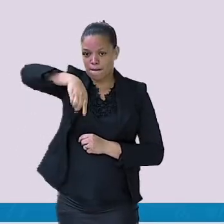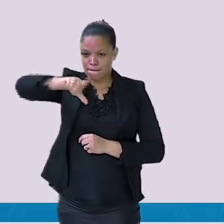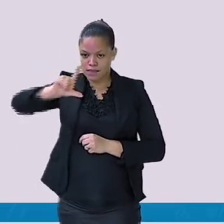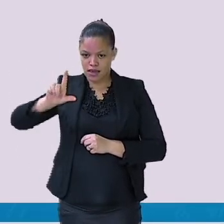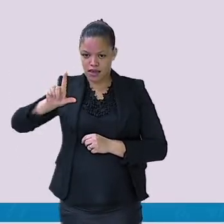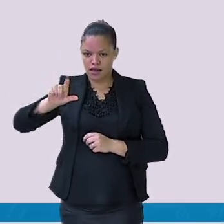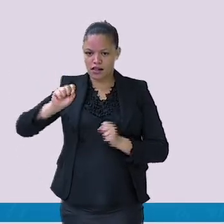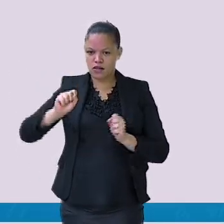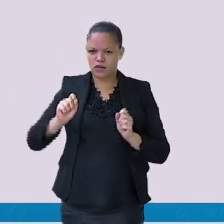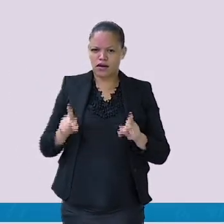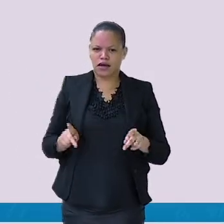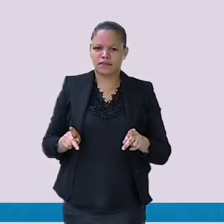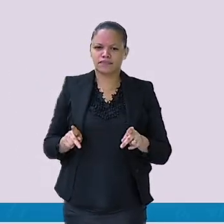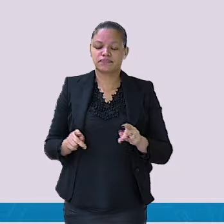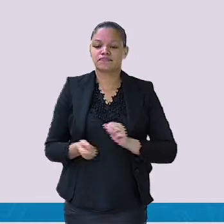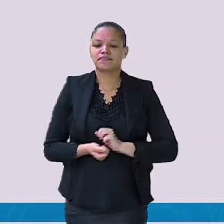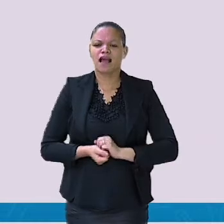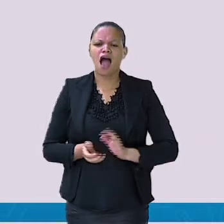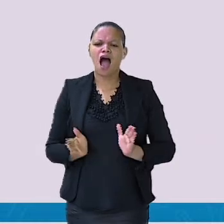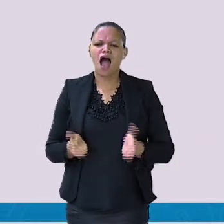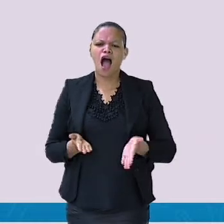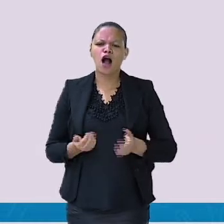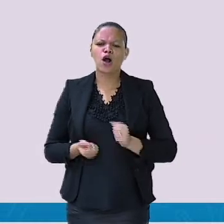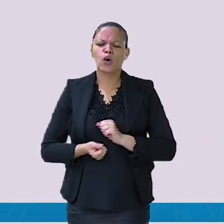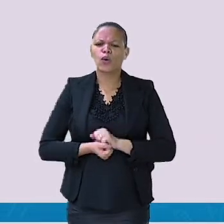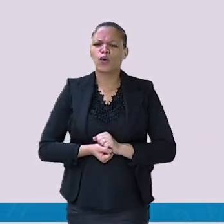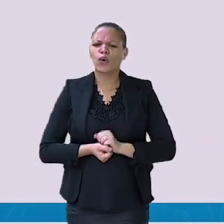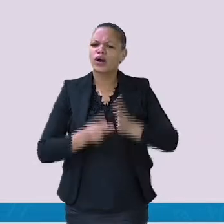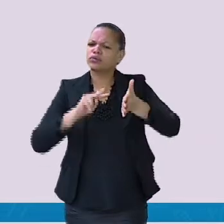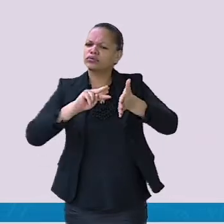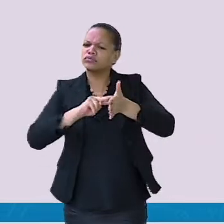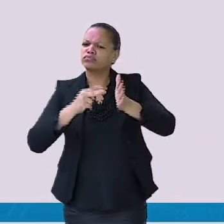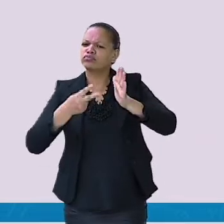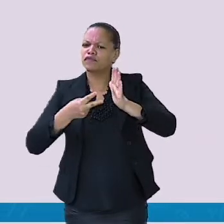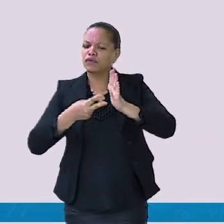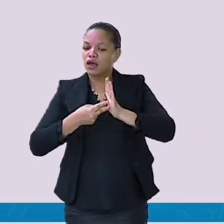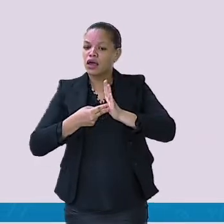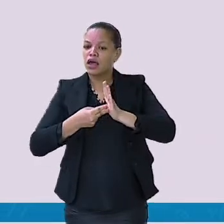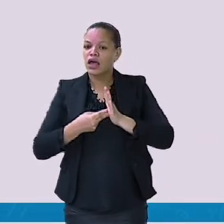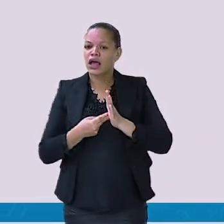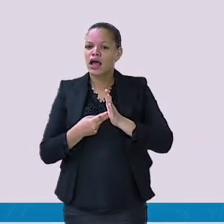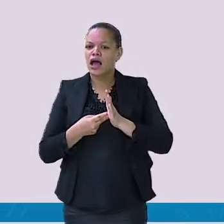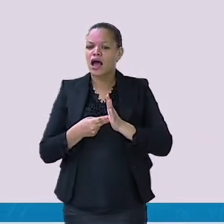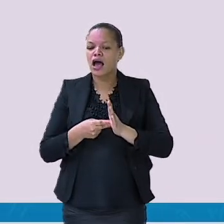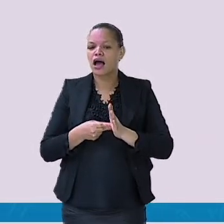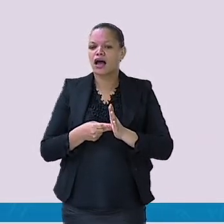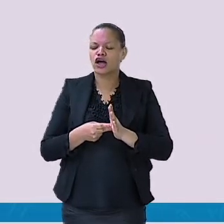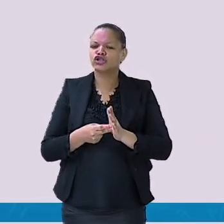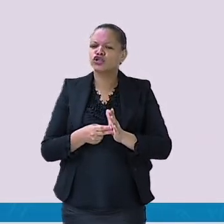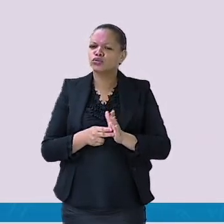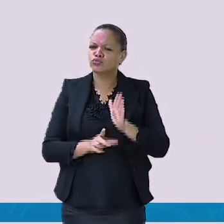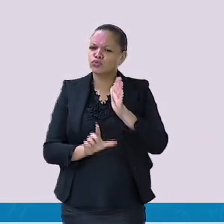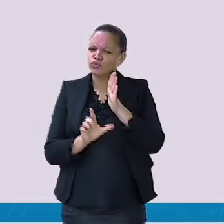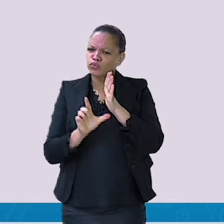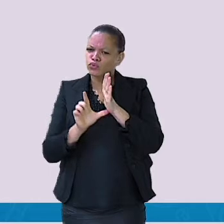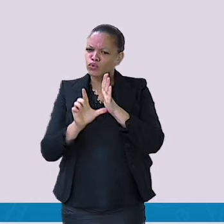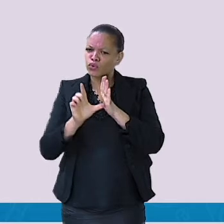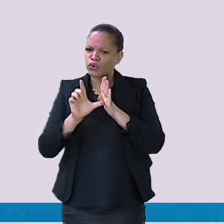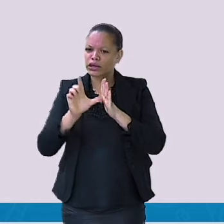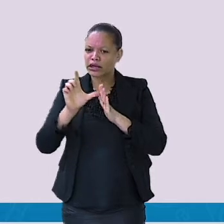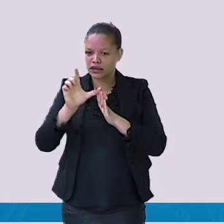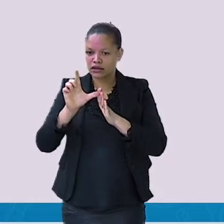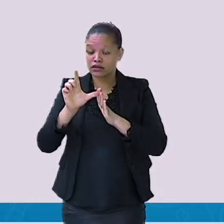Múltiplos e submúltiplos do litro. Existem outras unidades de medida de capacidade. São